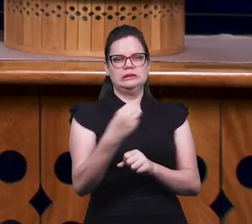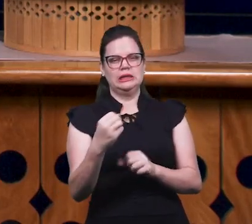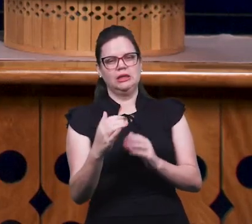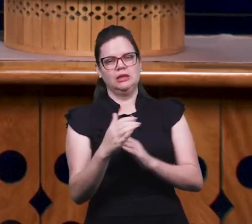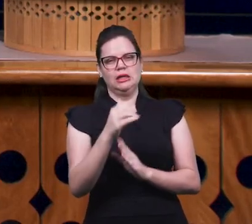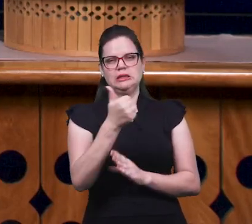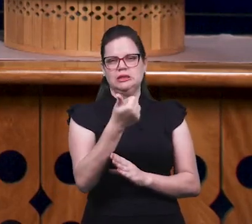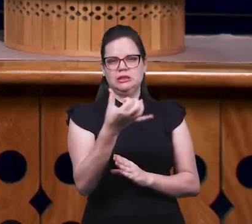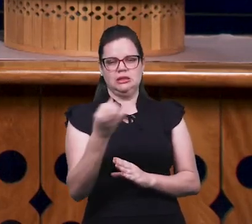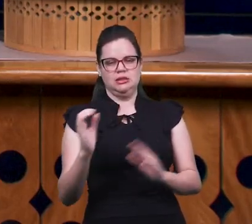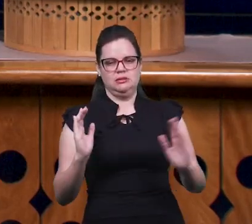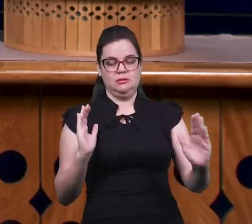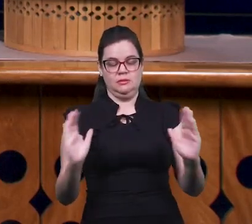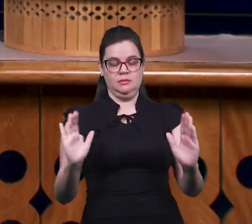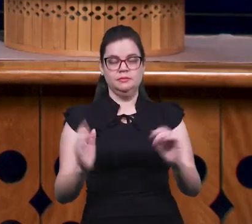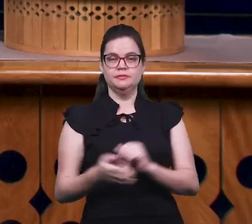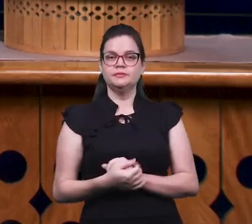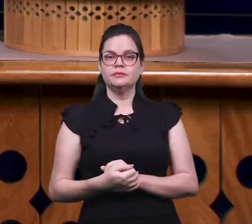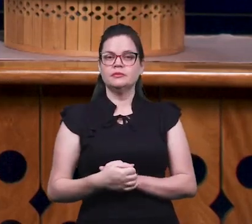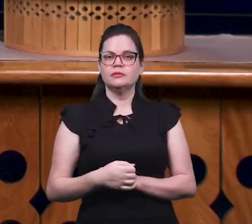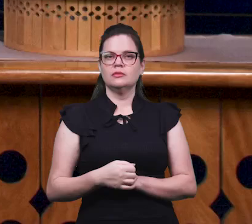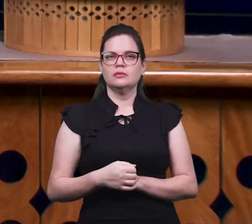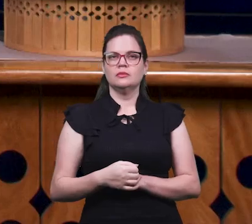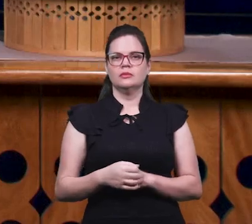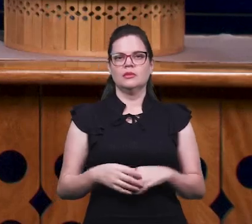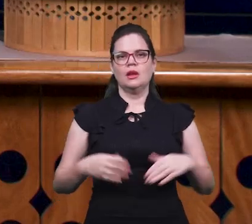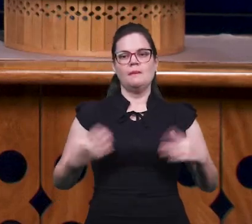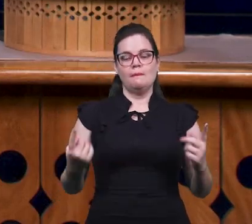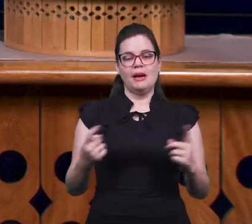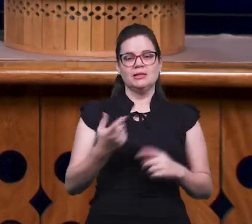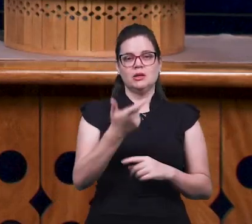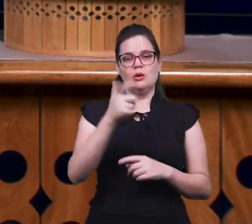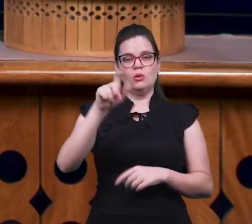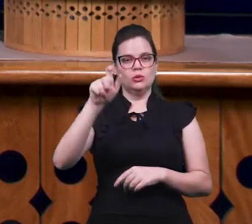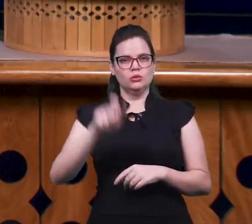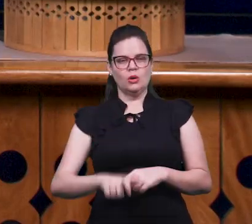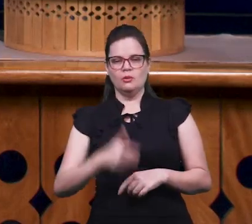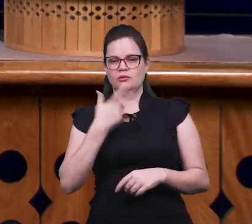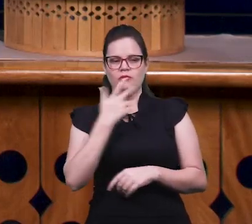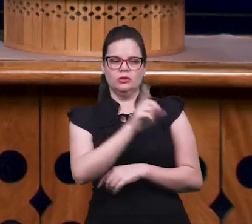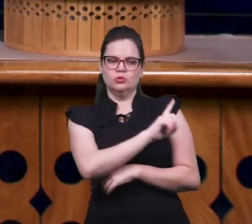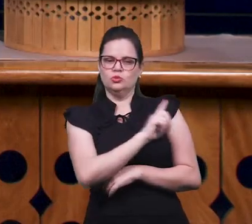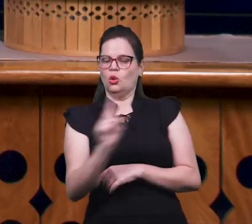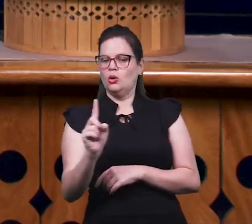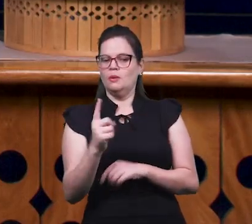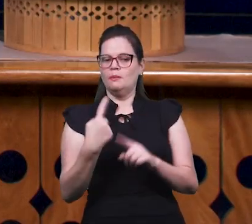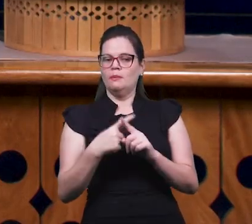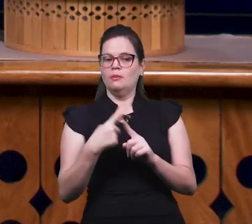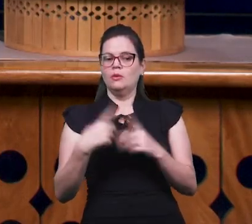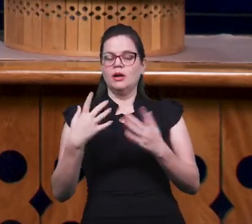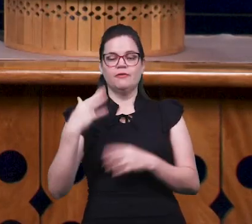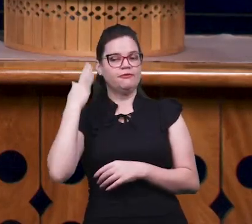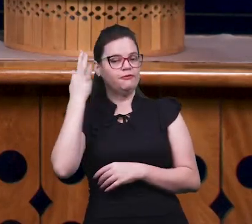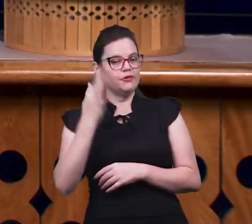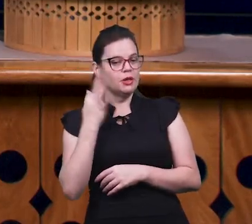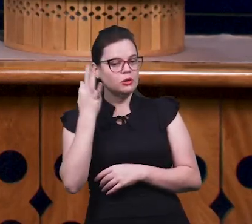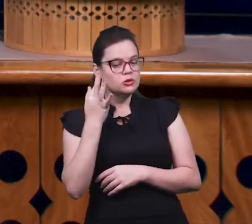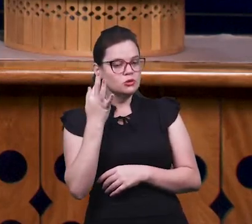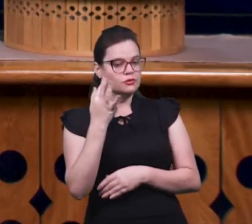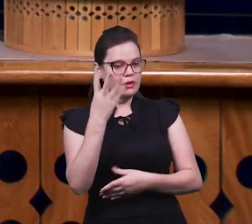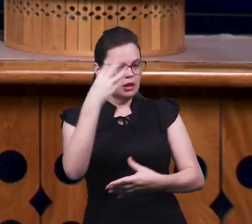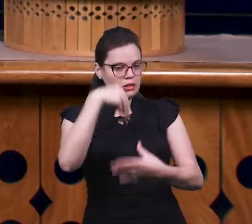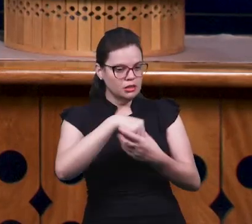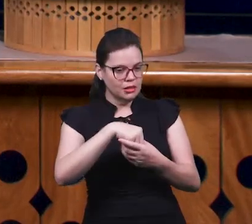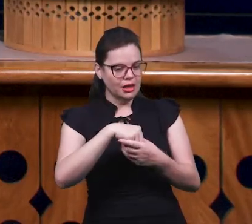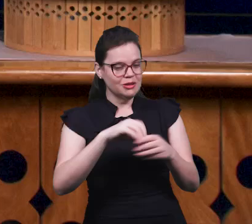filosofia era a raiz de toda heresia. Então ele era contra misturar a fé, o cristianismo, com